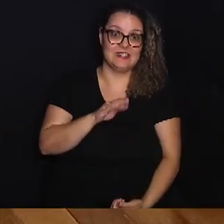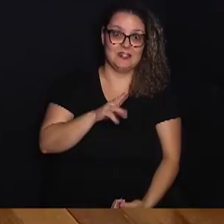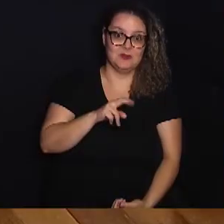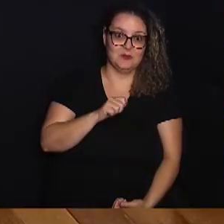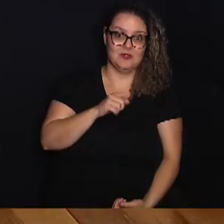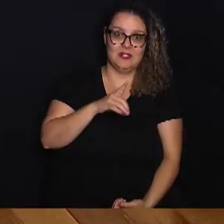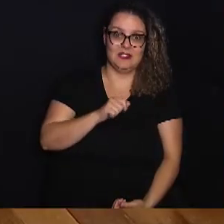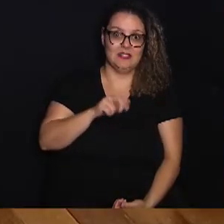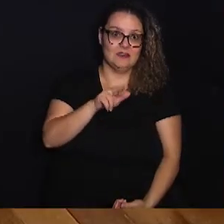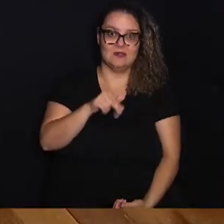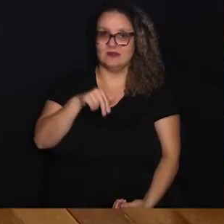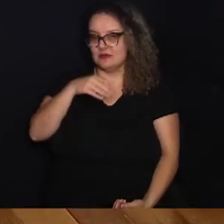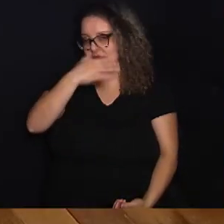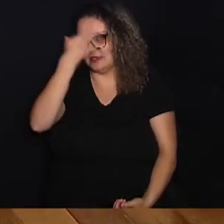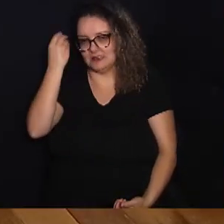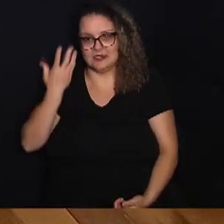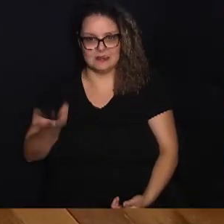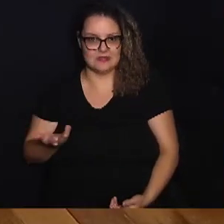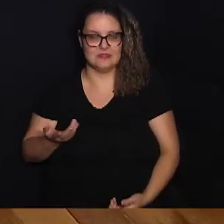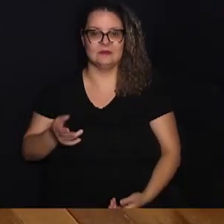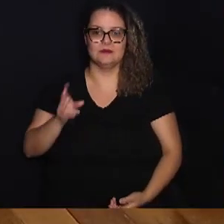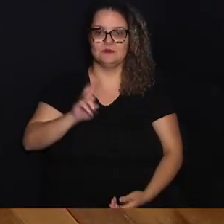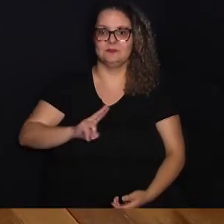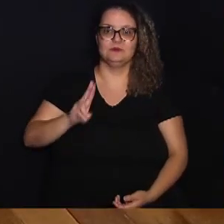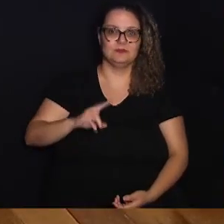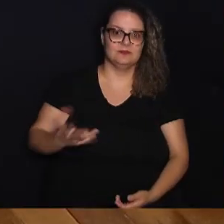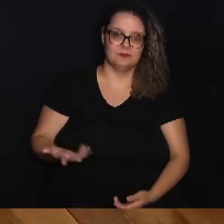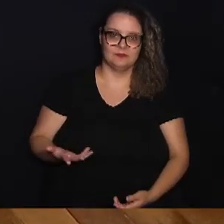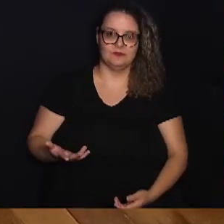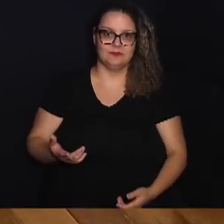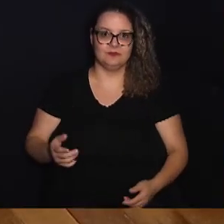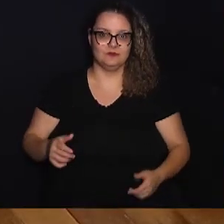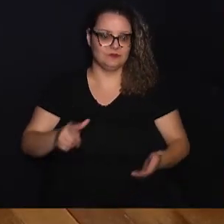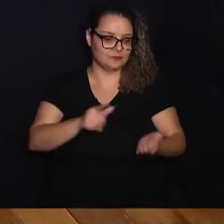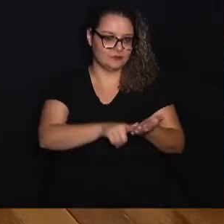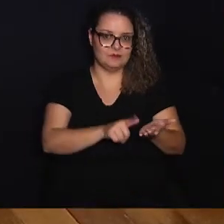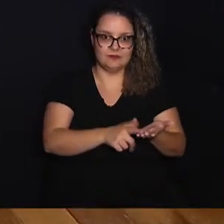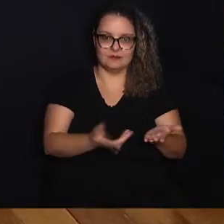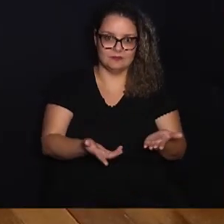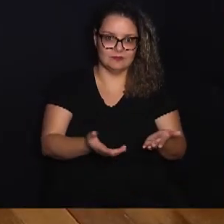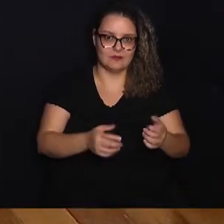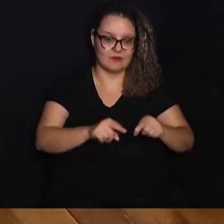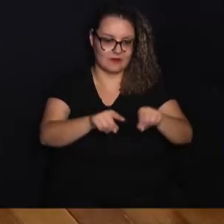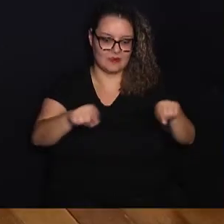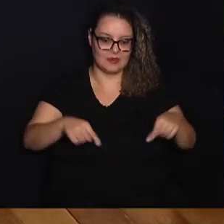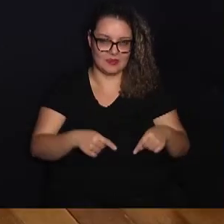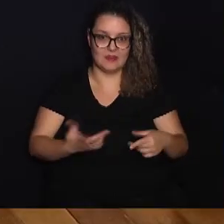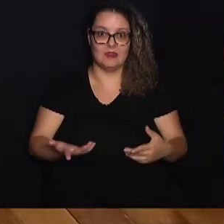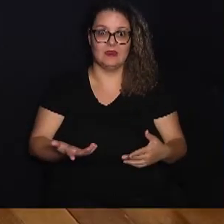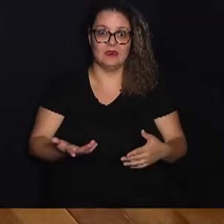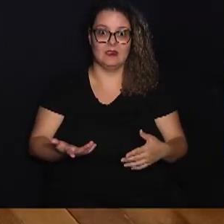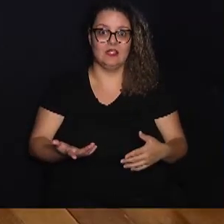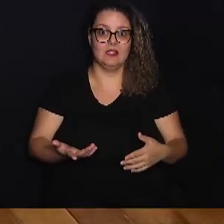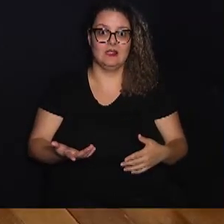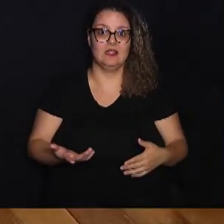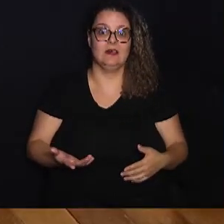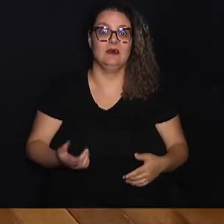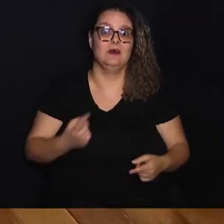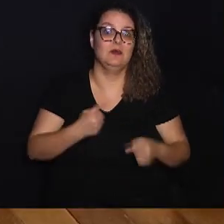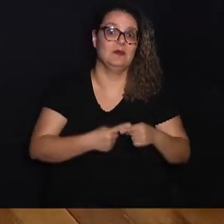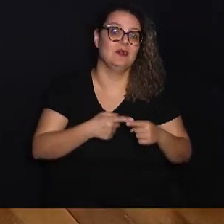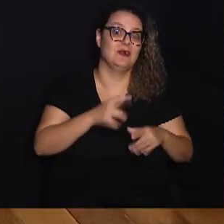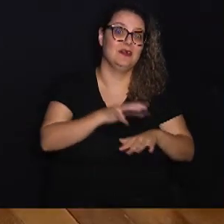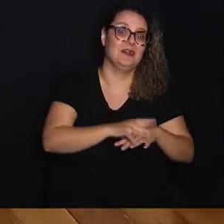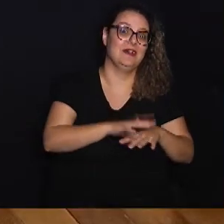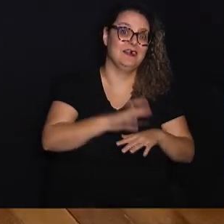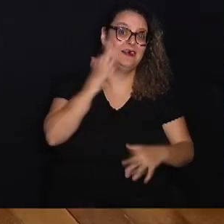mais esquecem, né? Eles usam uma tábua que faz umas contas. Eu falei, gente, por que eu não aprendi matemática assim? Eu No saberia